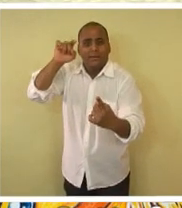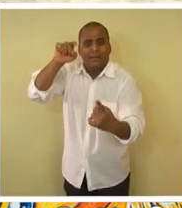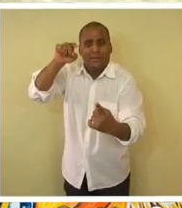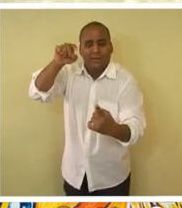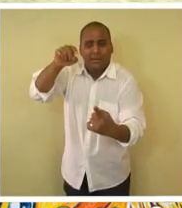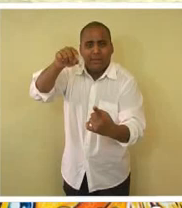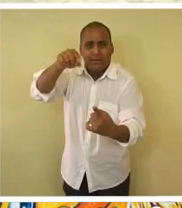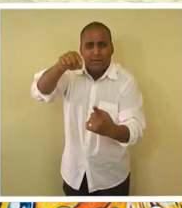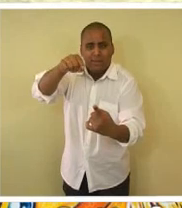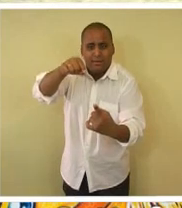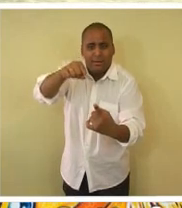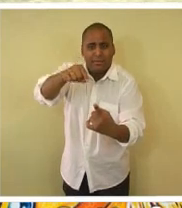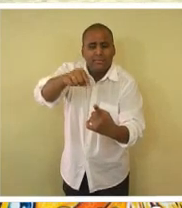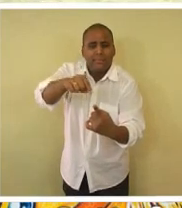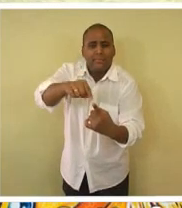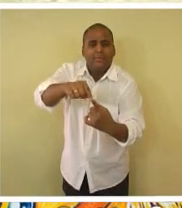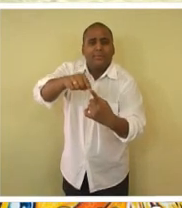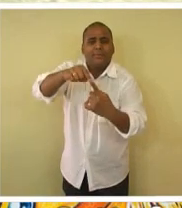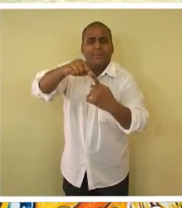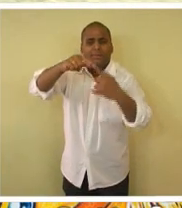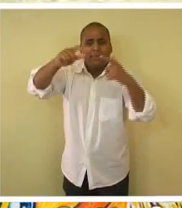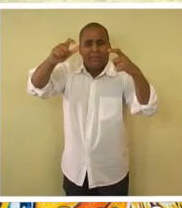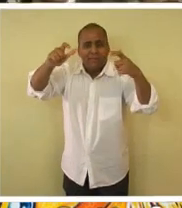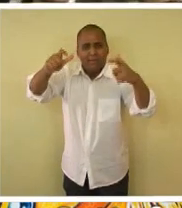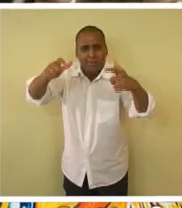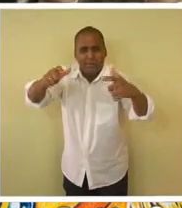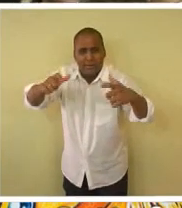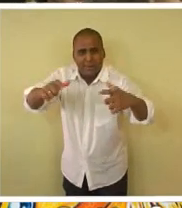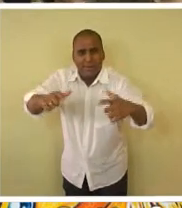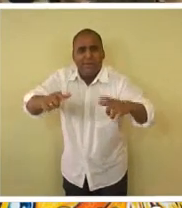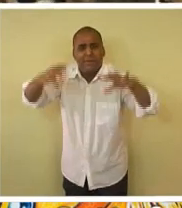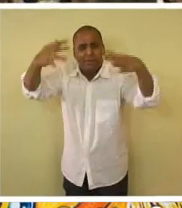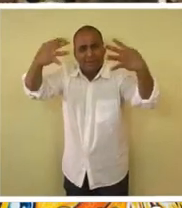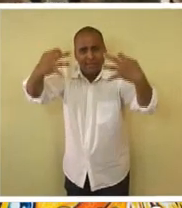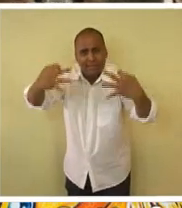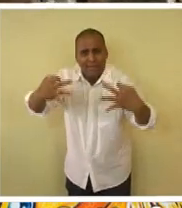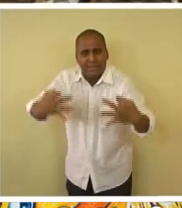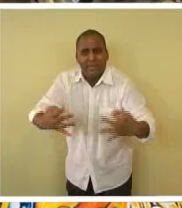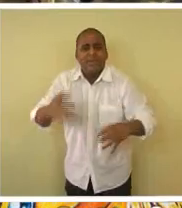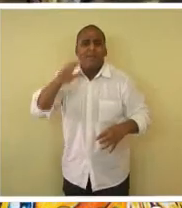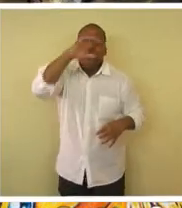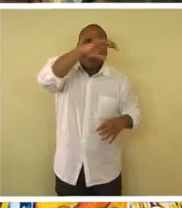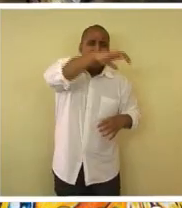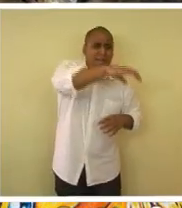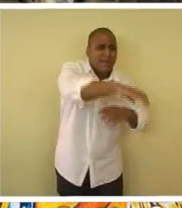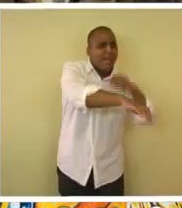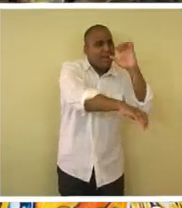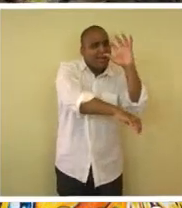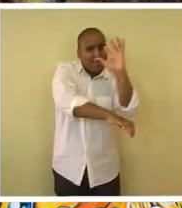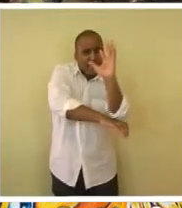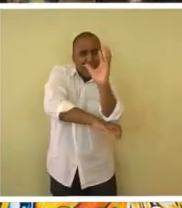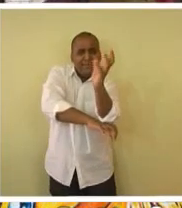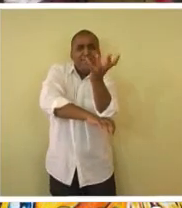Chegar Onde sei que sempre sou Sou da raiz